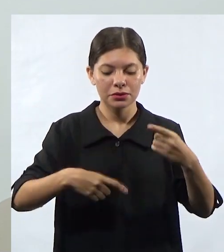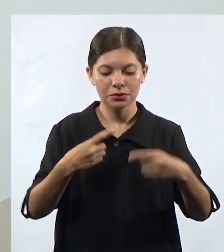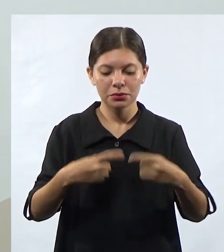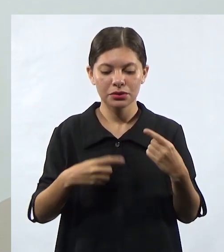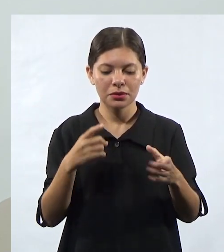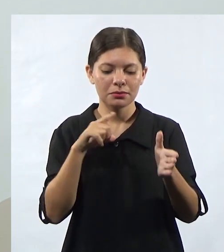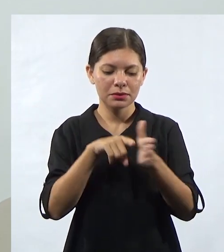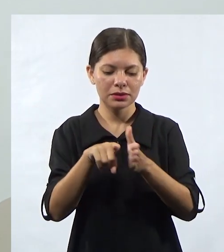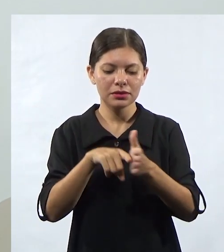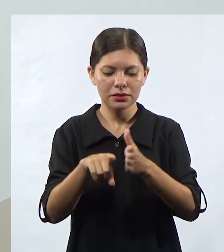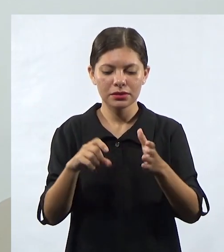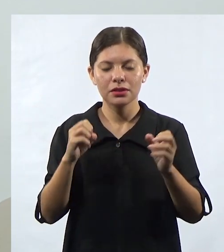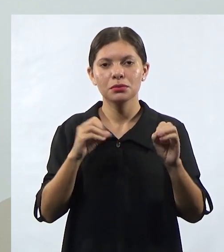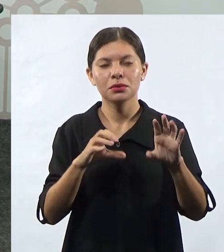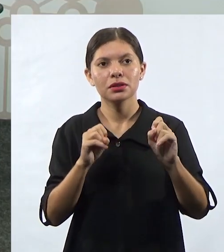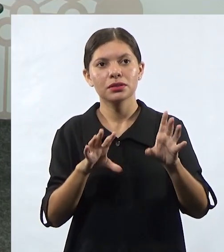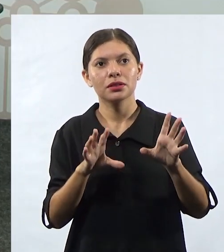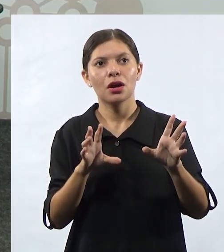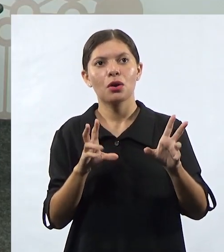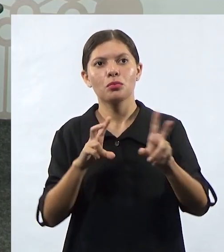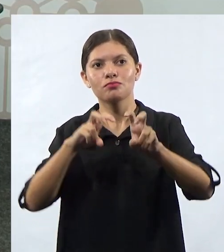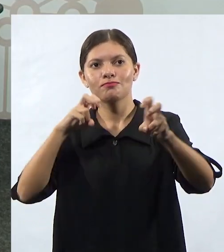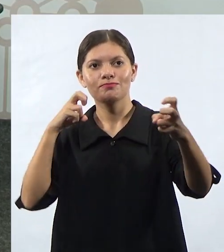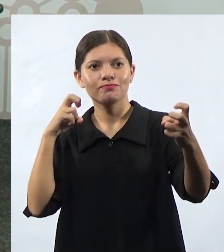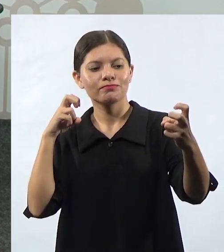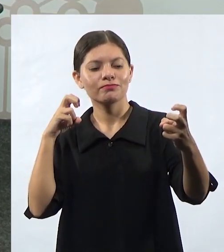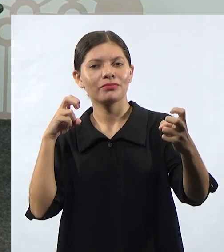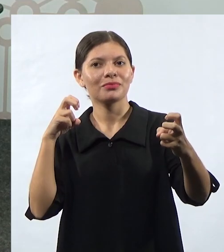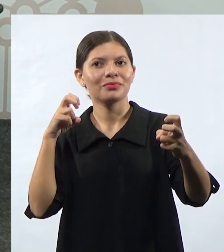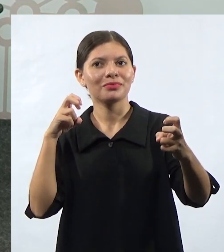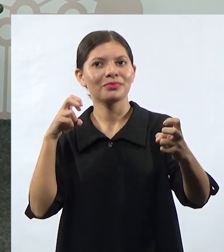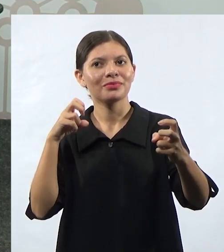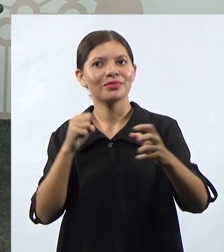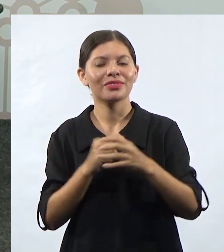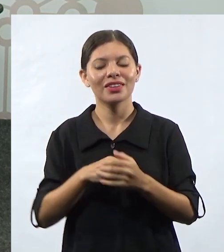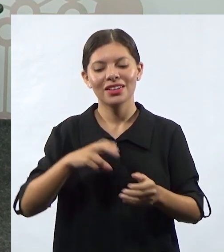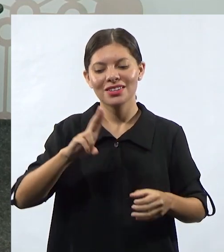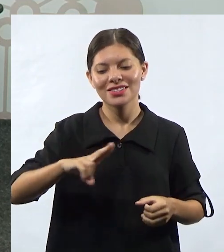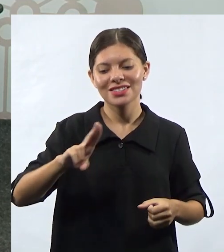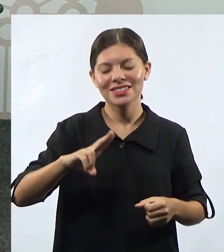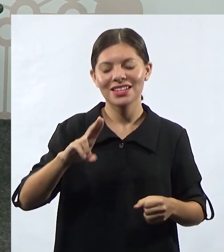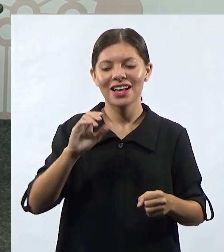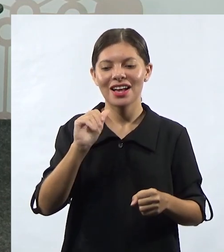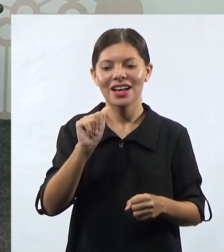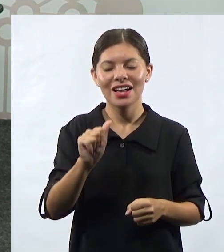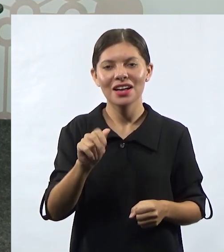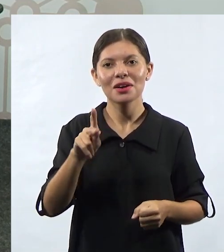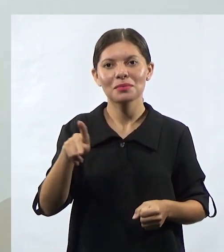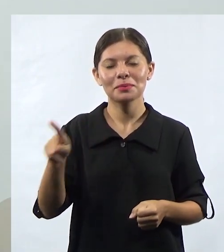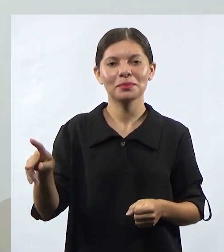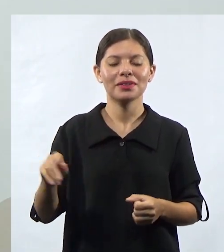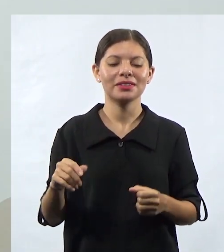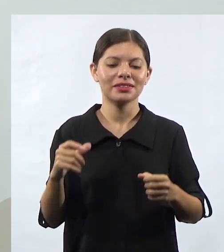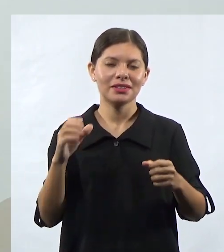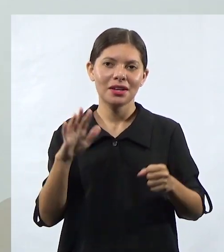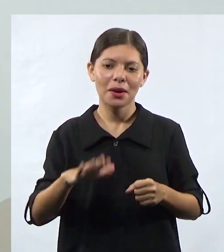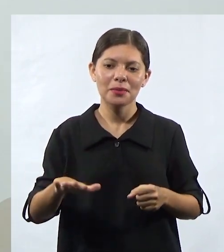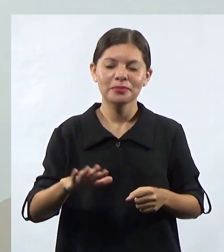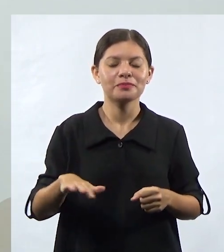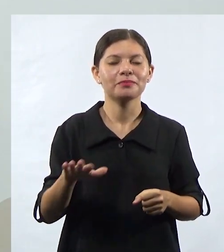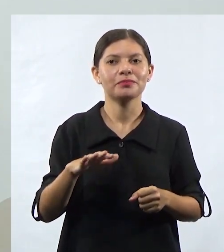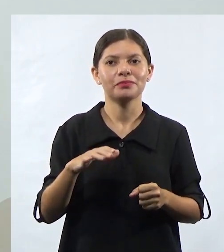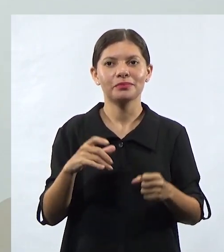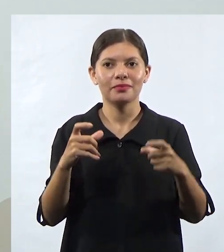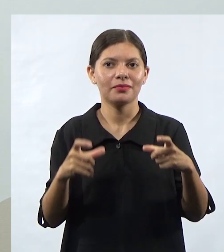educação à distância, aí é recomendado eu usar um aplicativo, né? O meu ambiente. Então, eu vou usar o